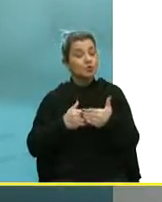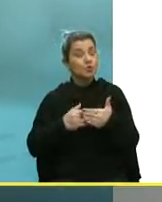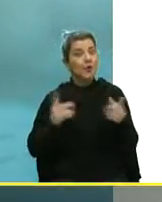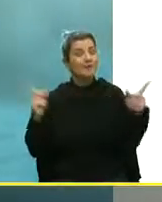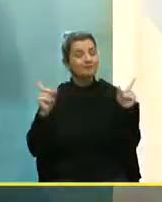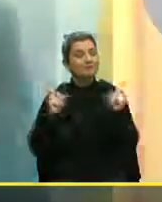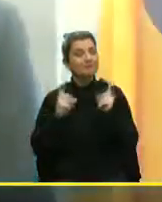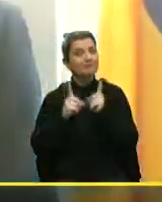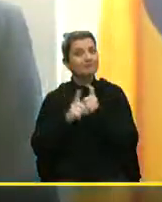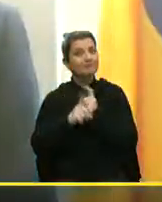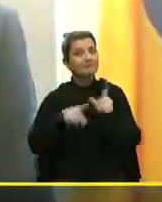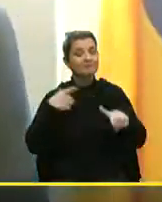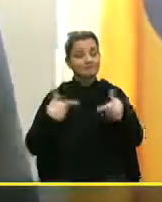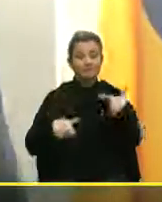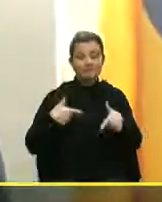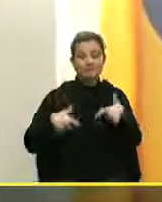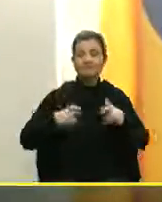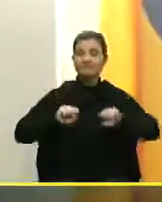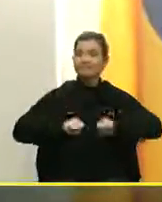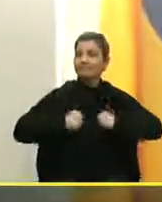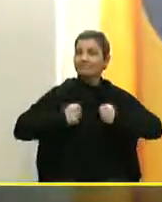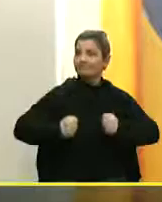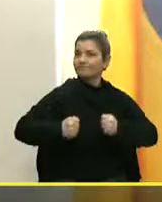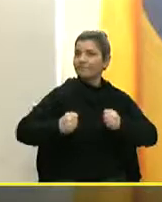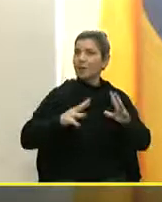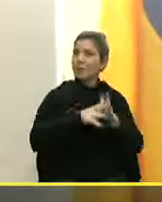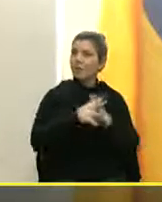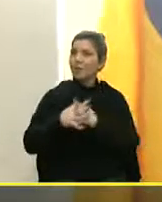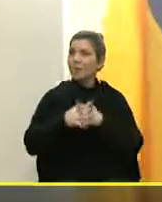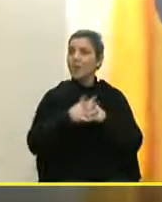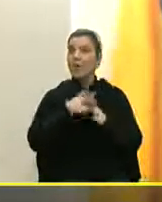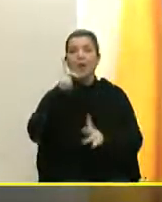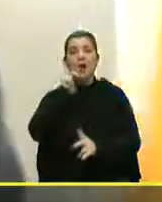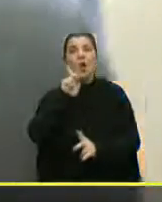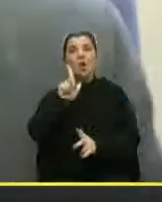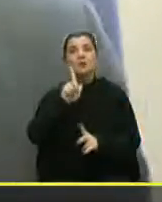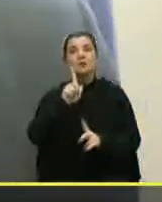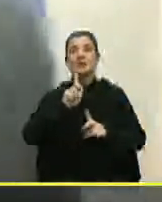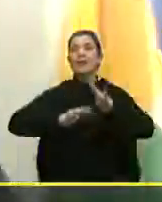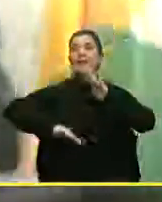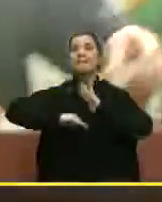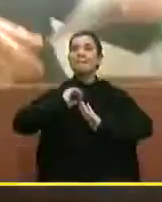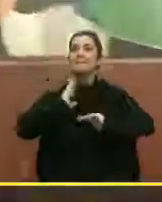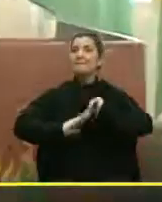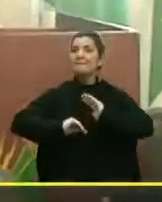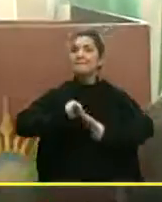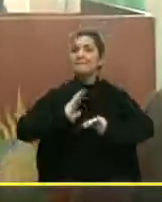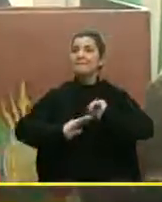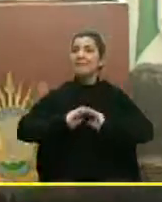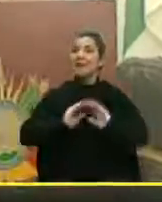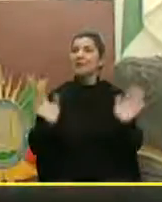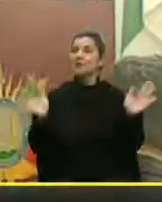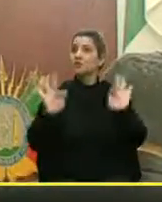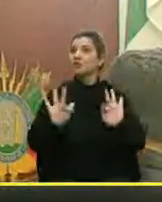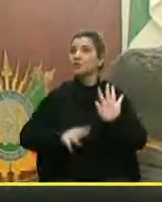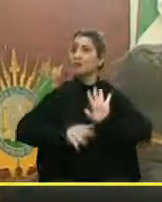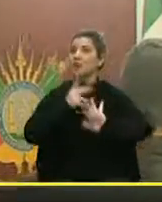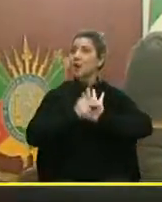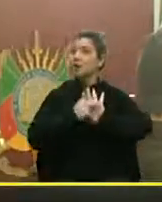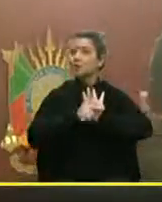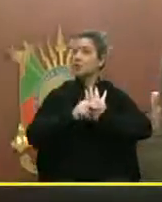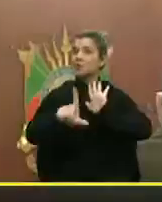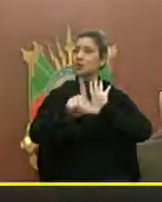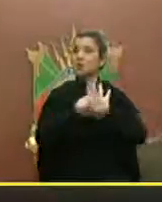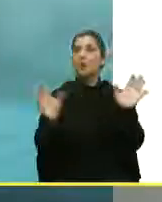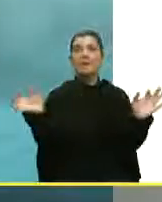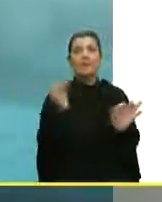difícil trabalhoso e complexo conseguir colocar na prática e terminar com os projetos de lei